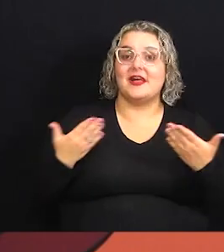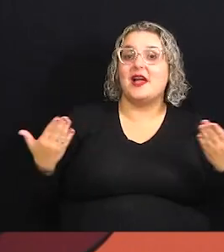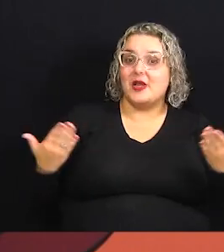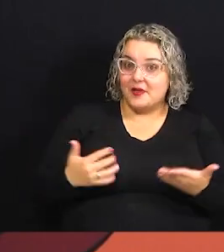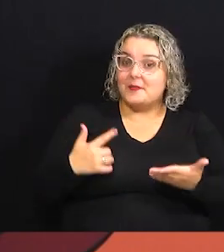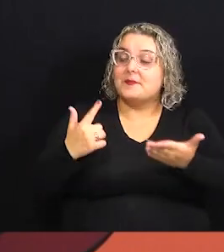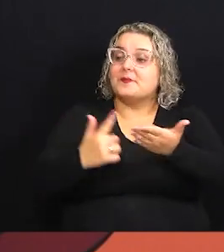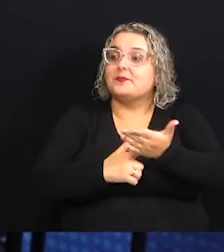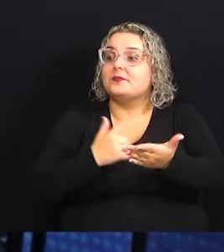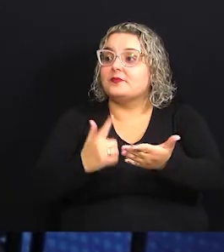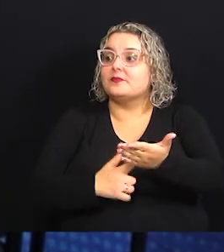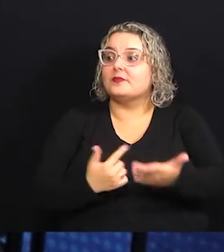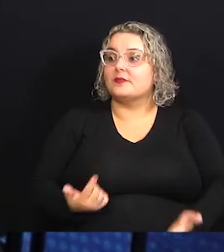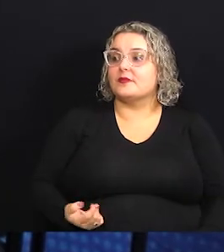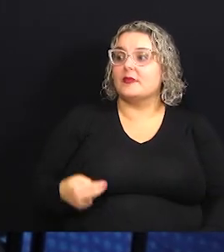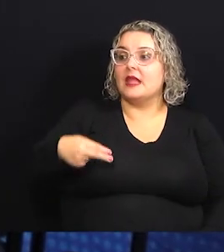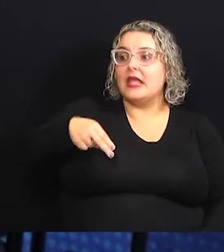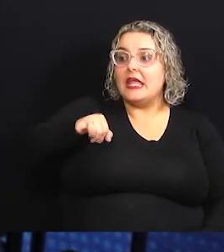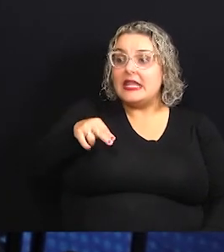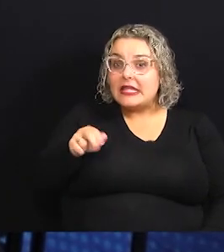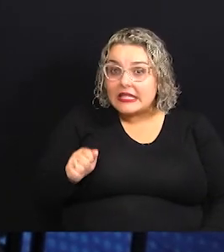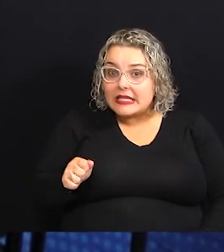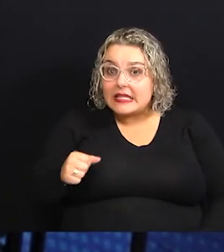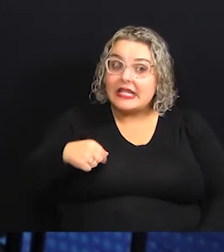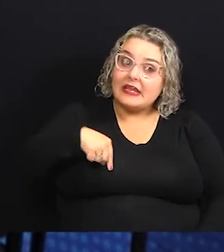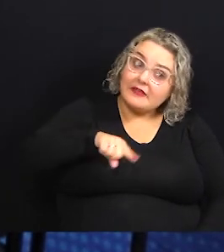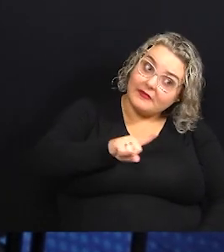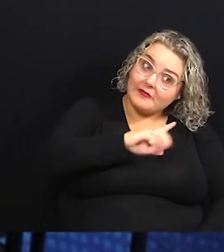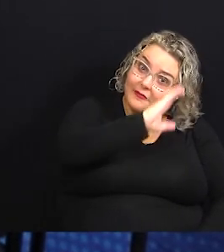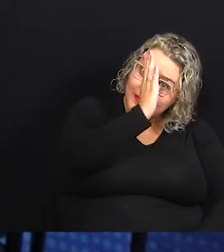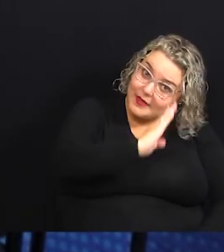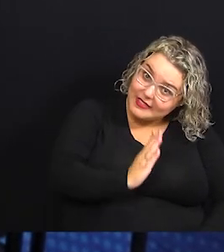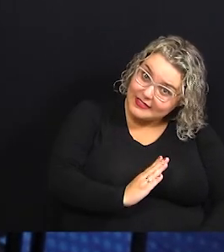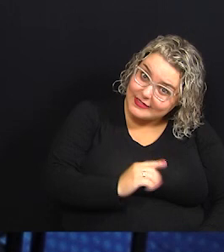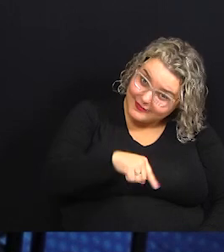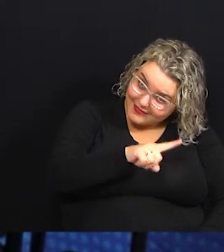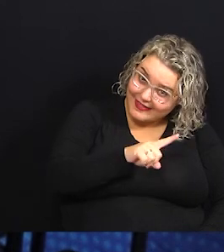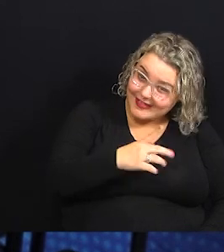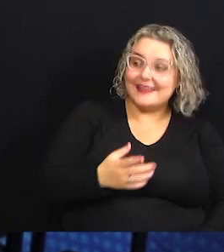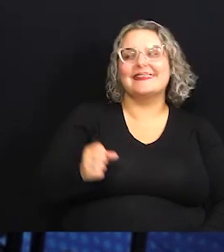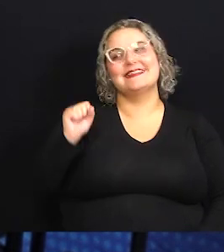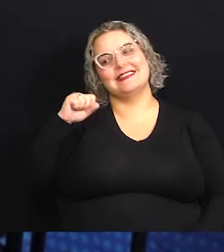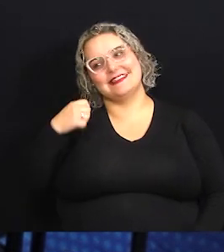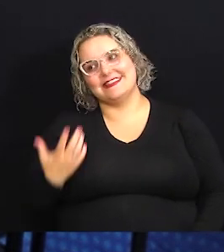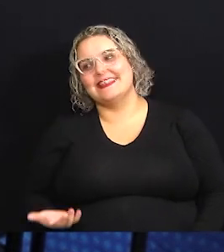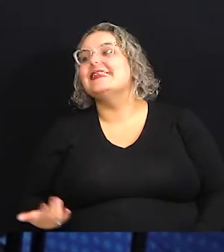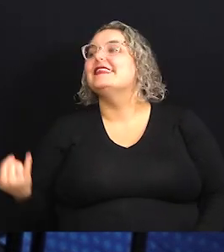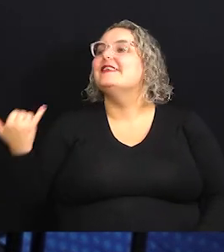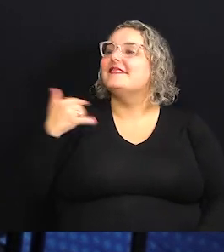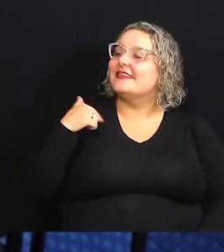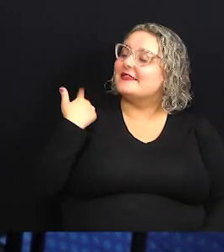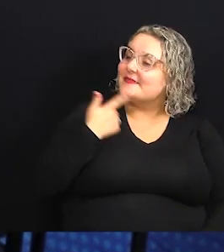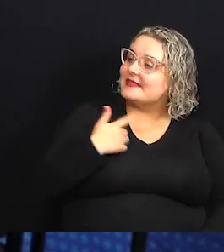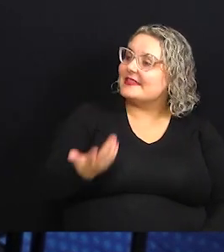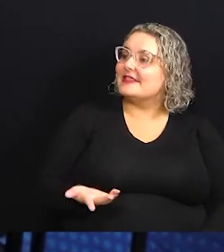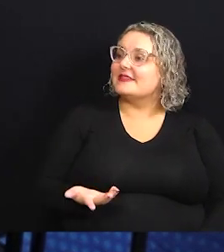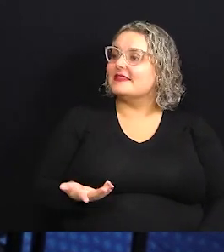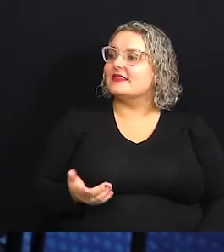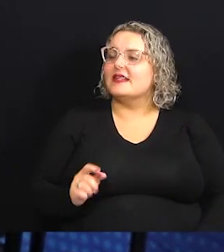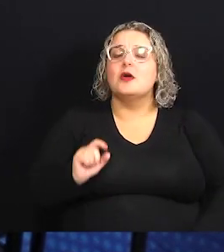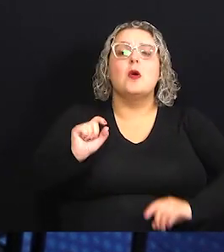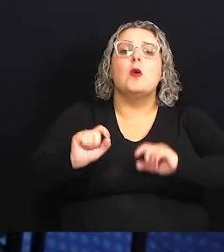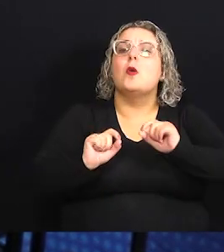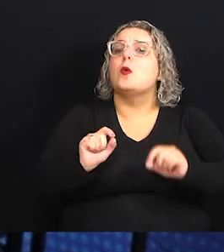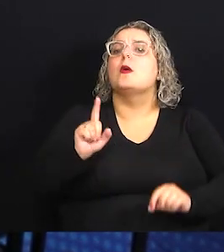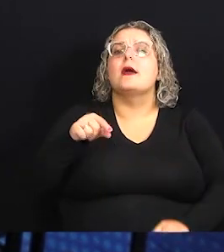seu livro. Nina vai ao Brasil? Nina vai ao Brasil. Então conta pra gente, né, do que